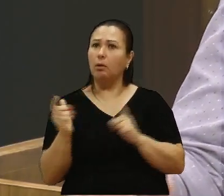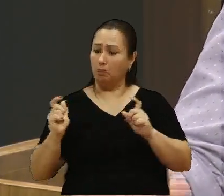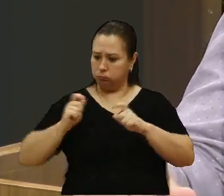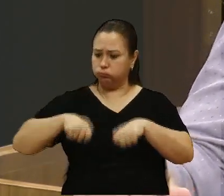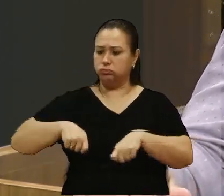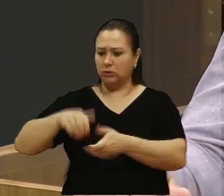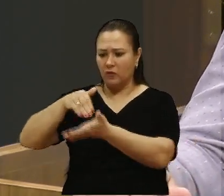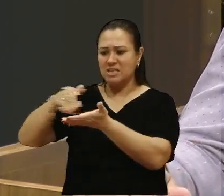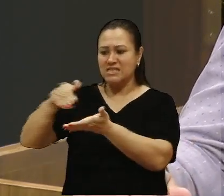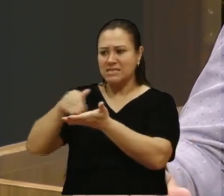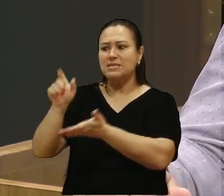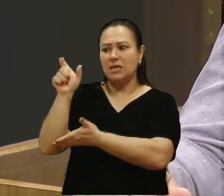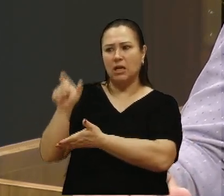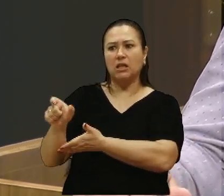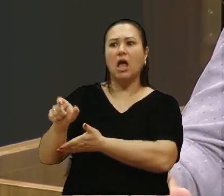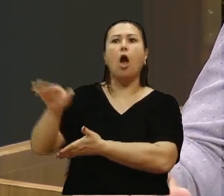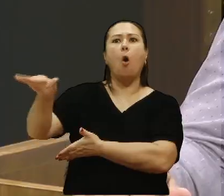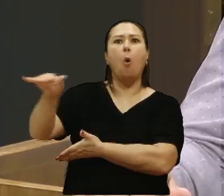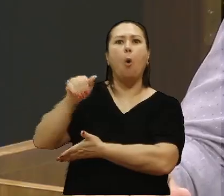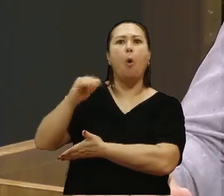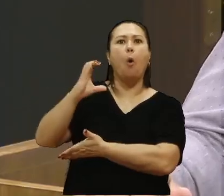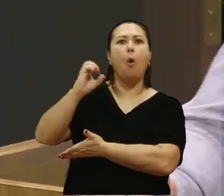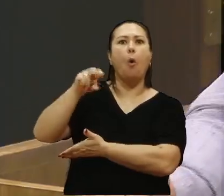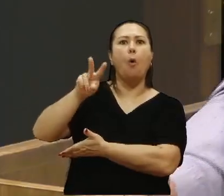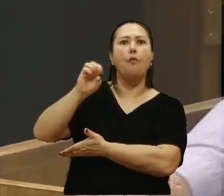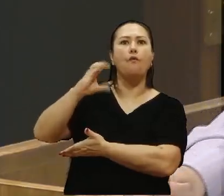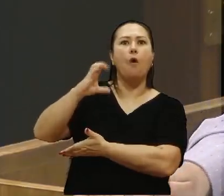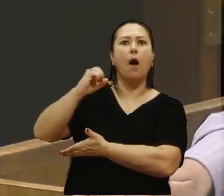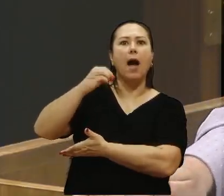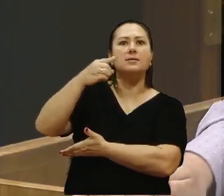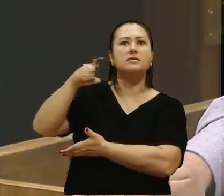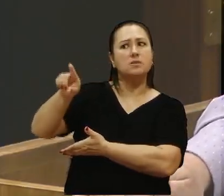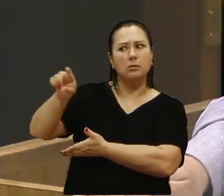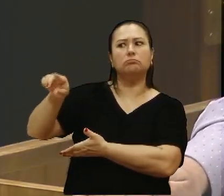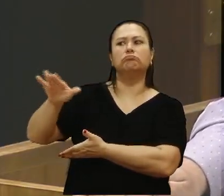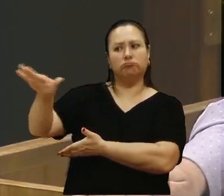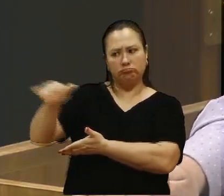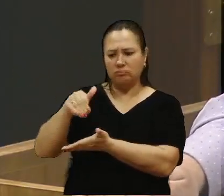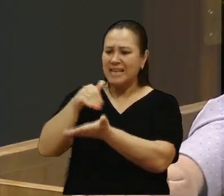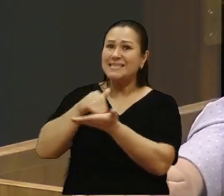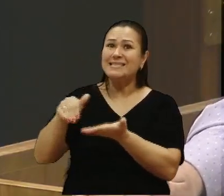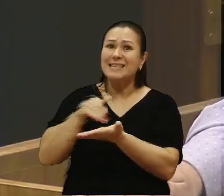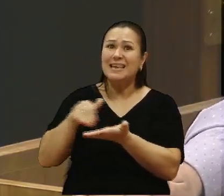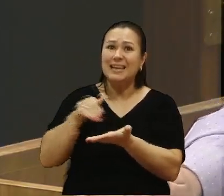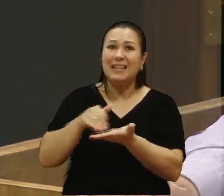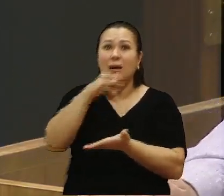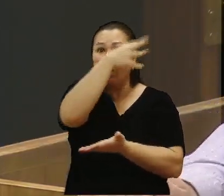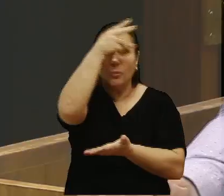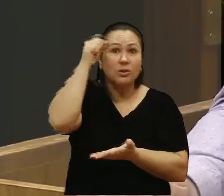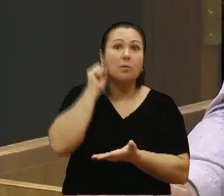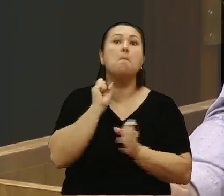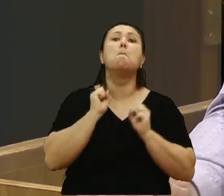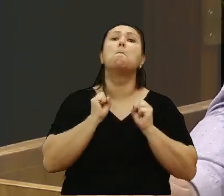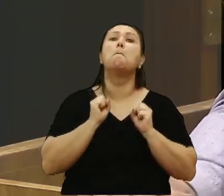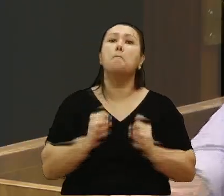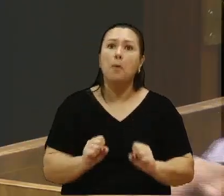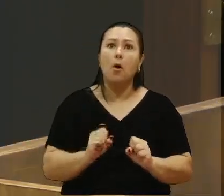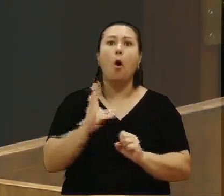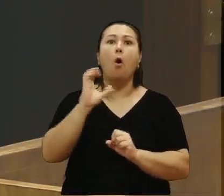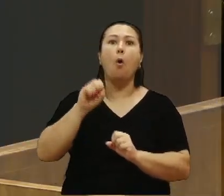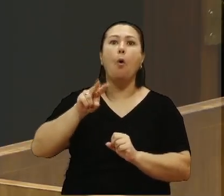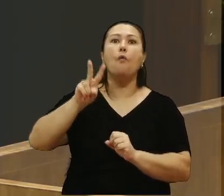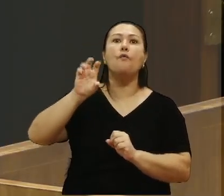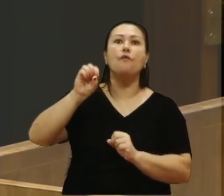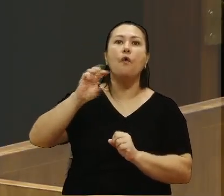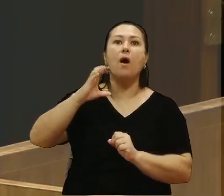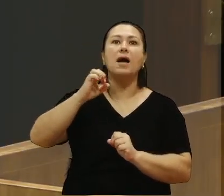sejam convocados, vereadora Andressa, secretária da mesa. Secretários municipais podem ser convocados. E